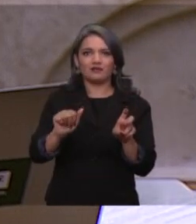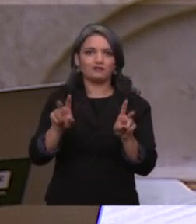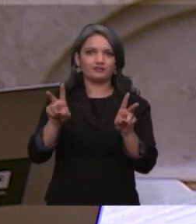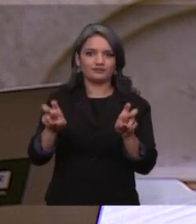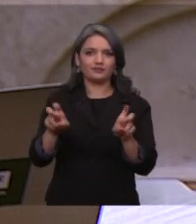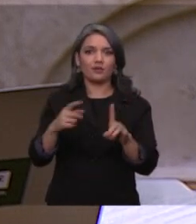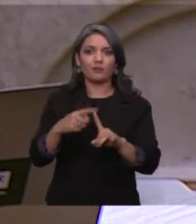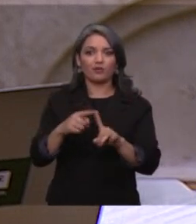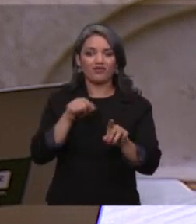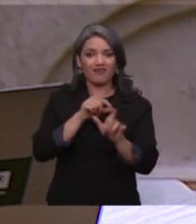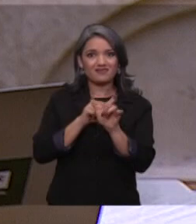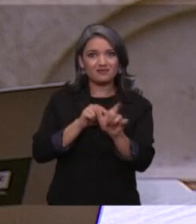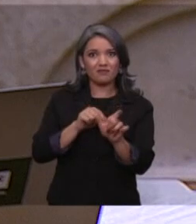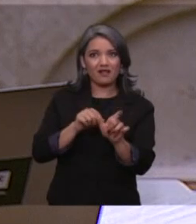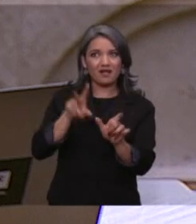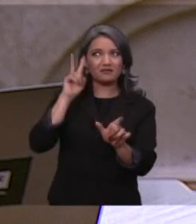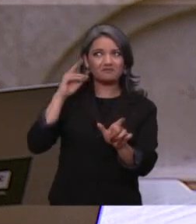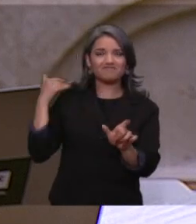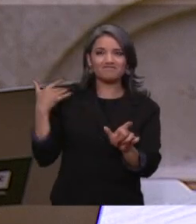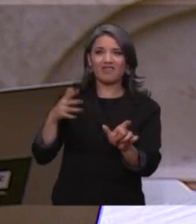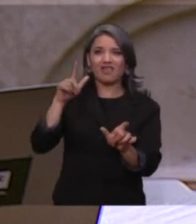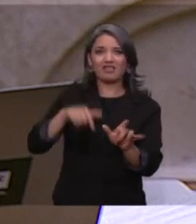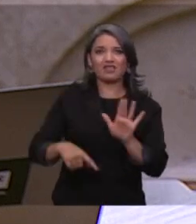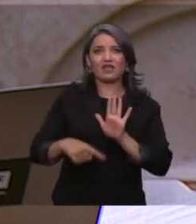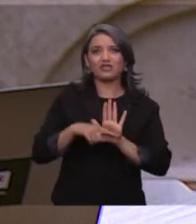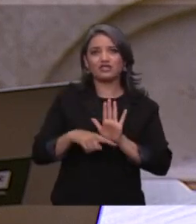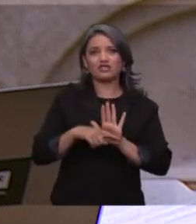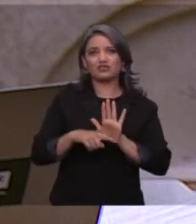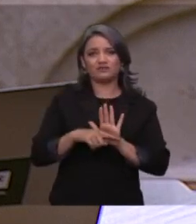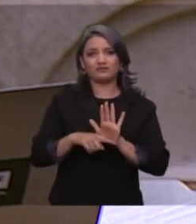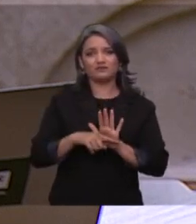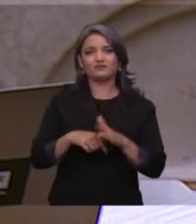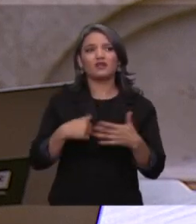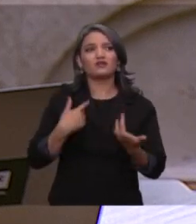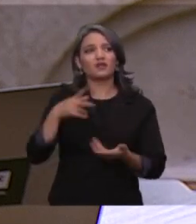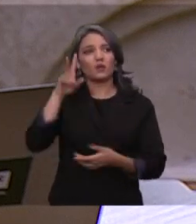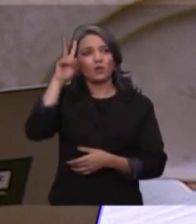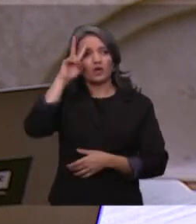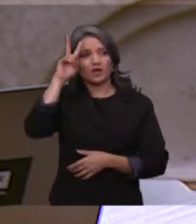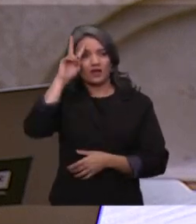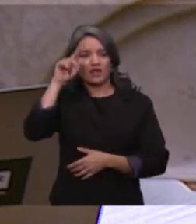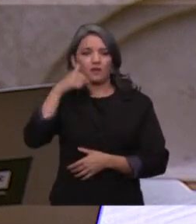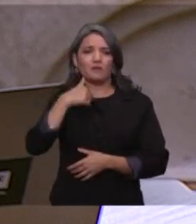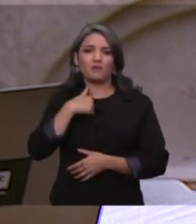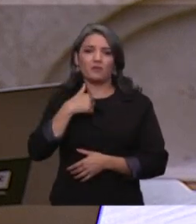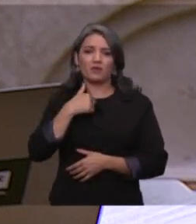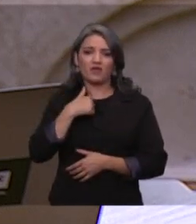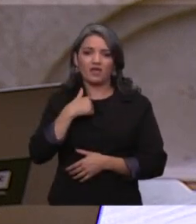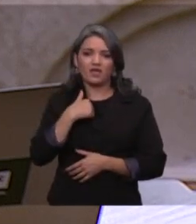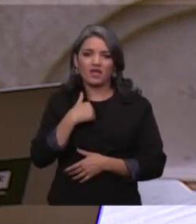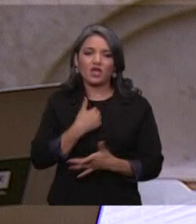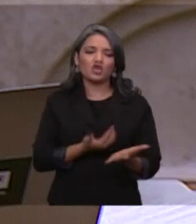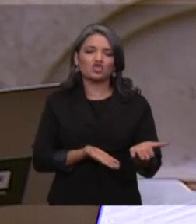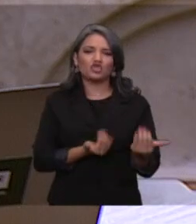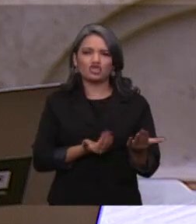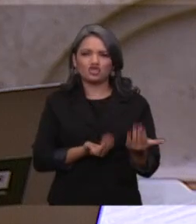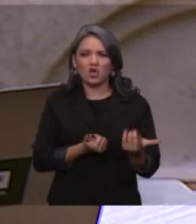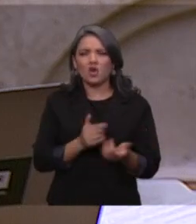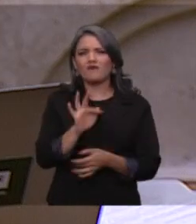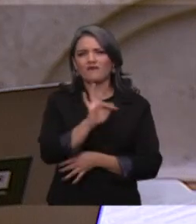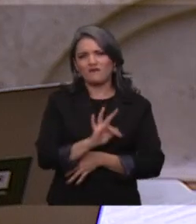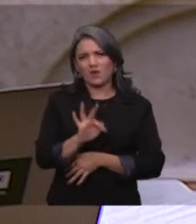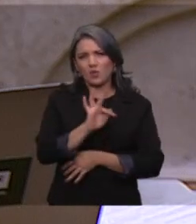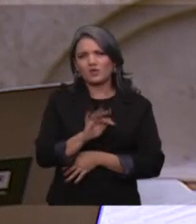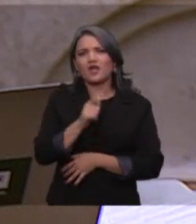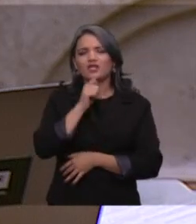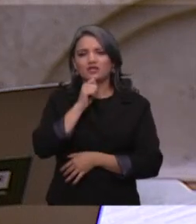uma conotação extremamente negativa. Eu me lembro, na minha primeira juventude no Rio de Janeiro, ainda na faculdade, já